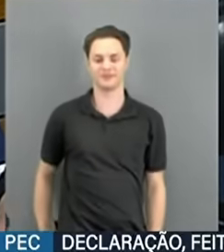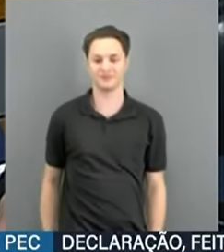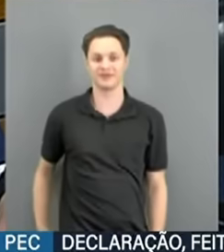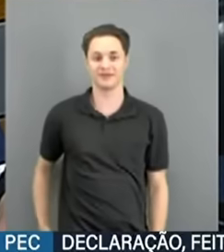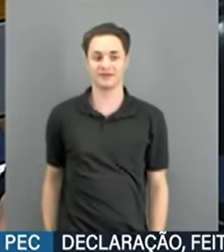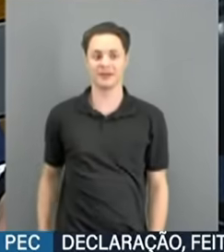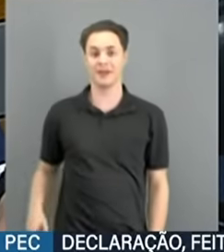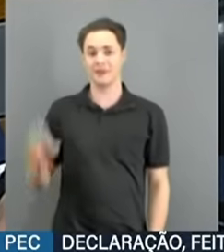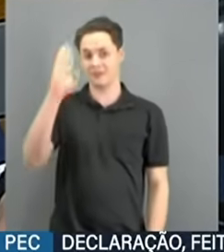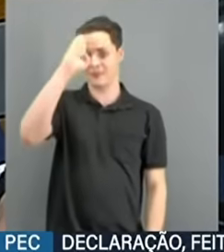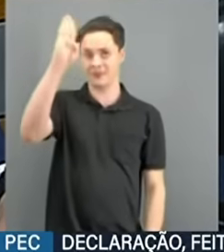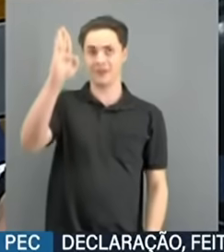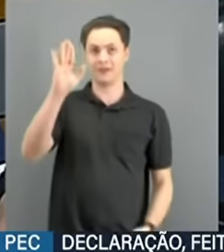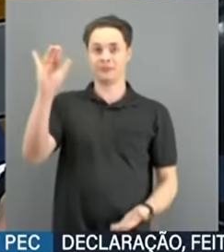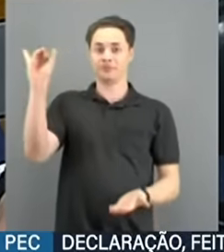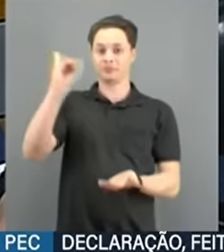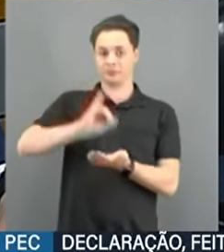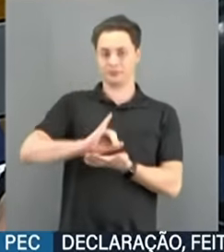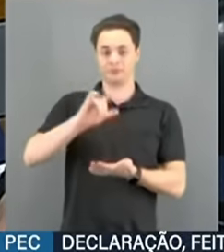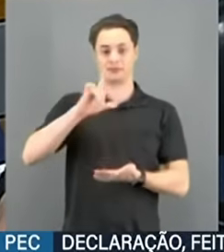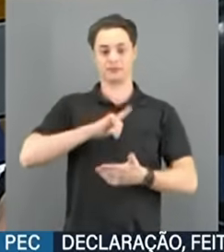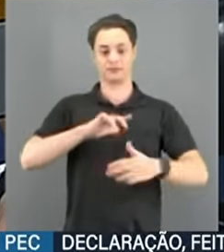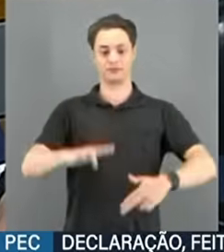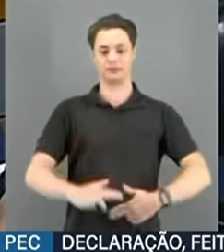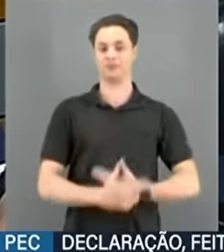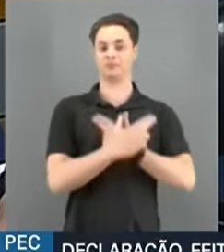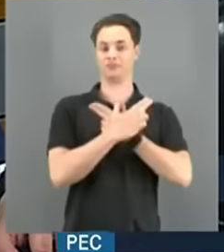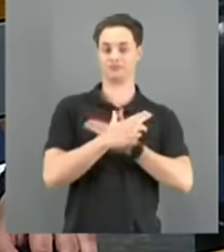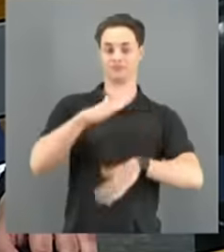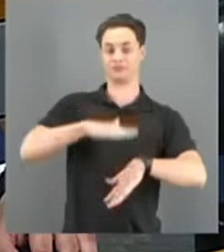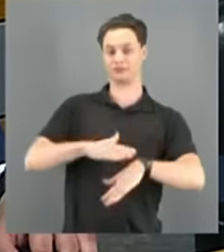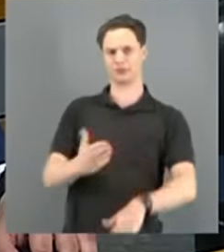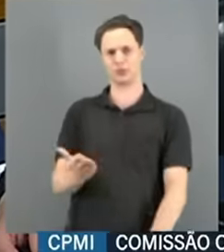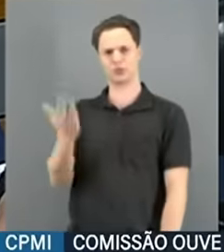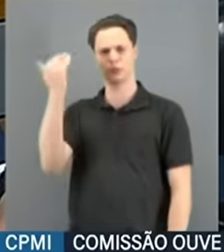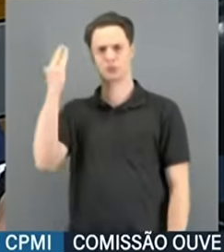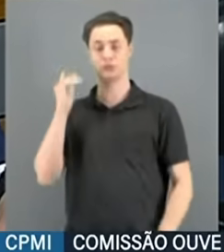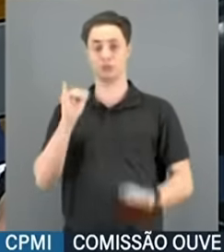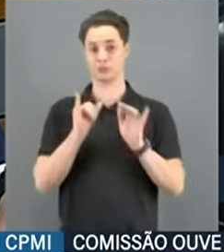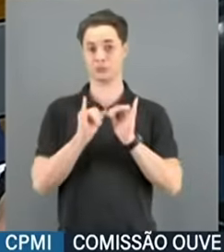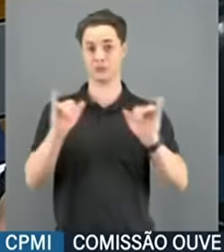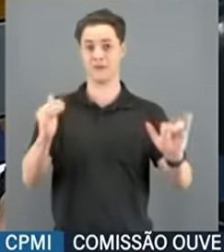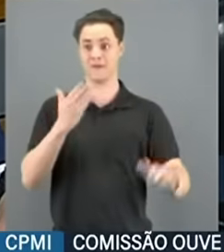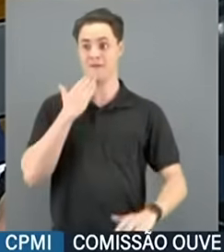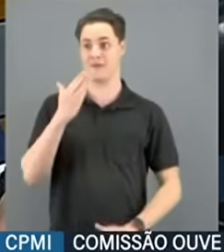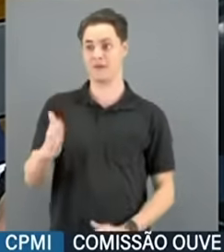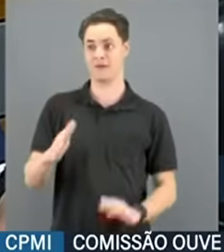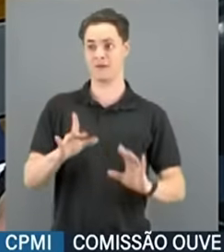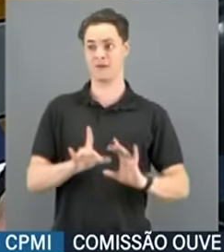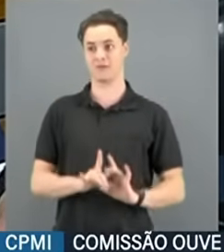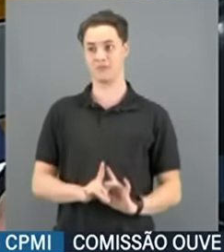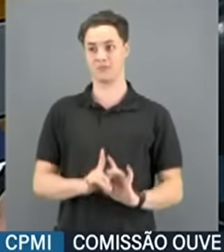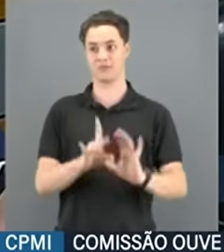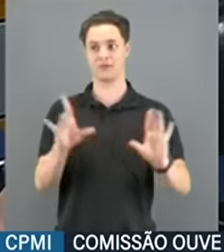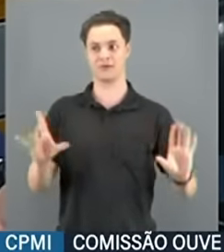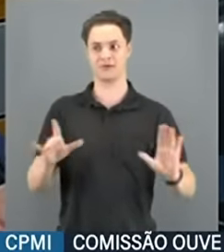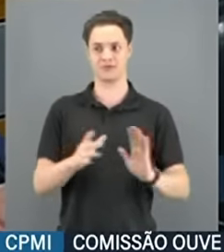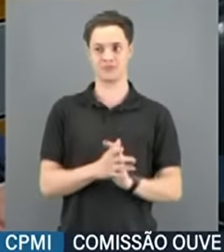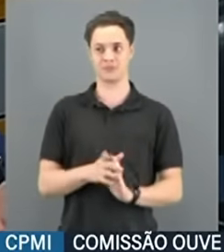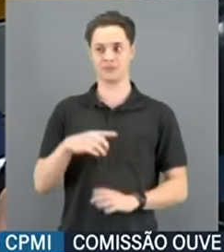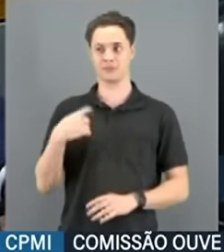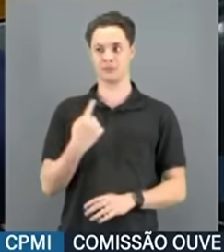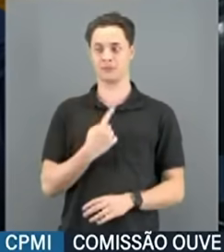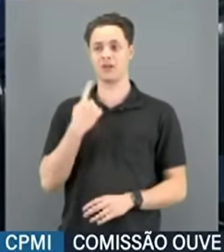principais capitais. As Forças Armadas, à época, emitiram nota pela liberdade de manifestação, como tinha que ser, cumprindo